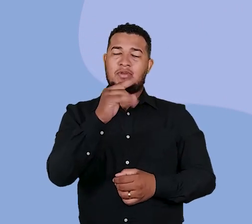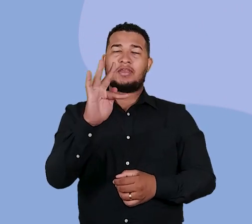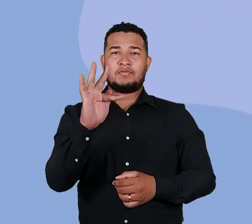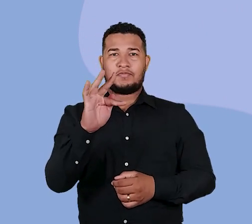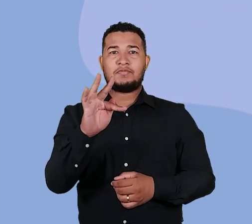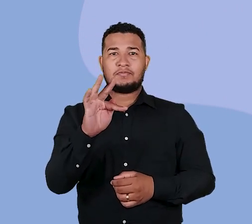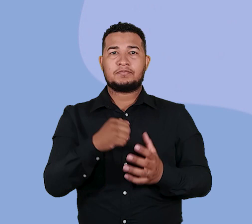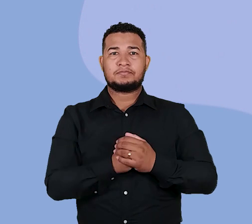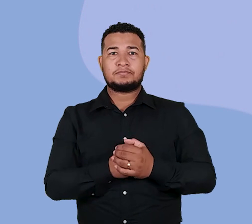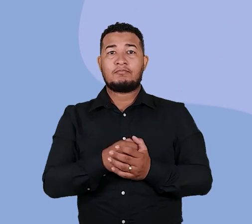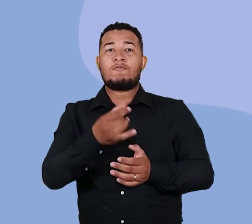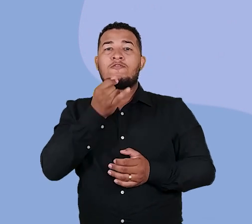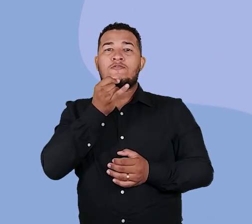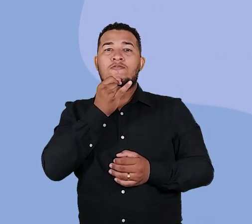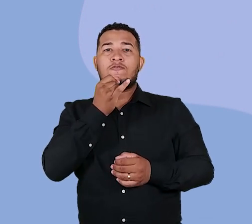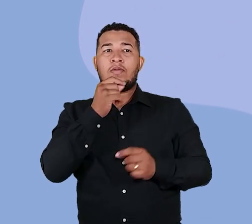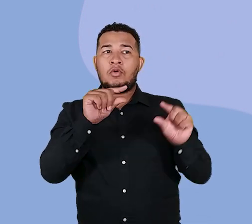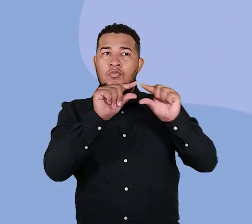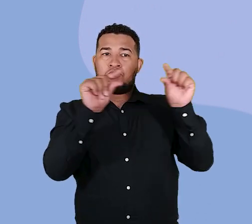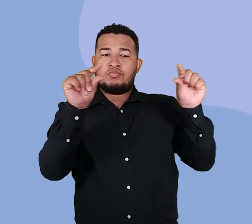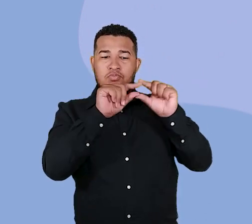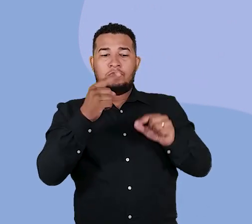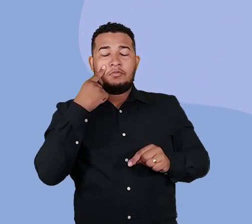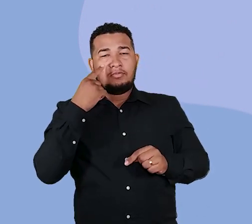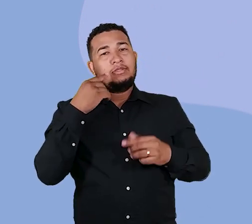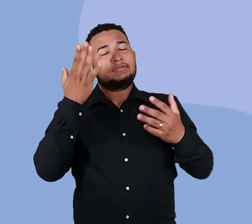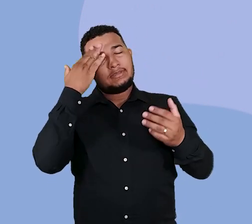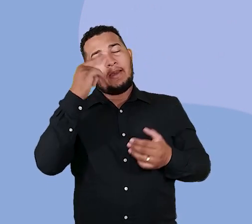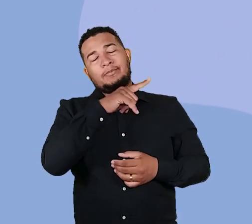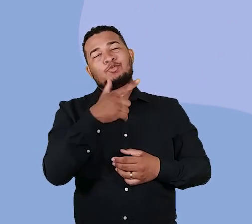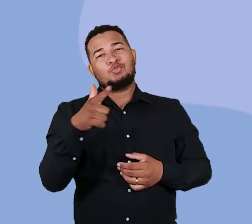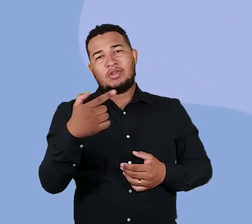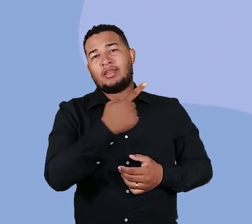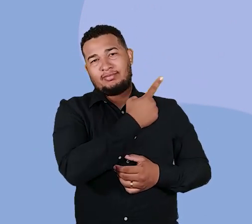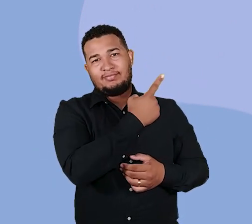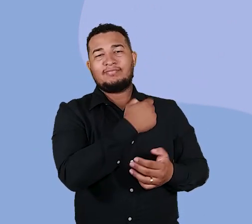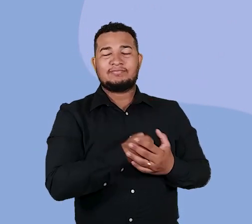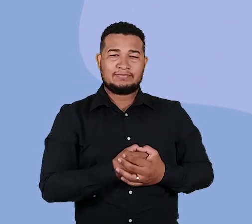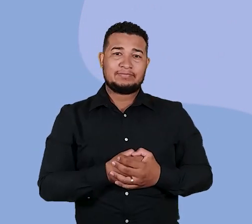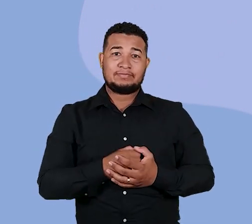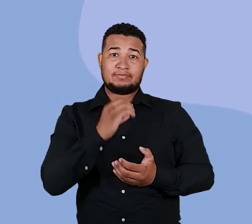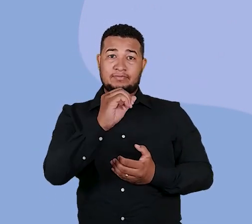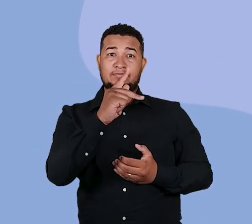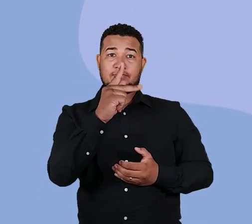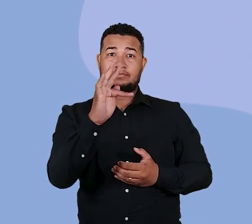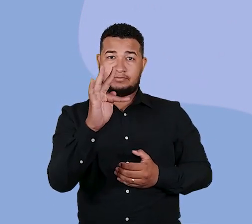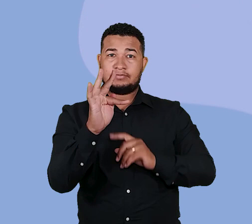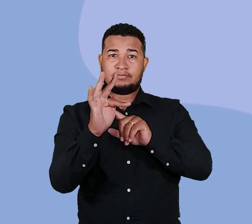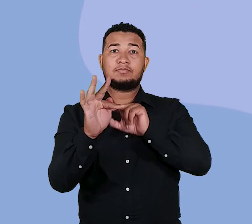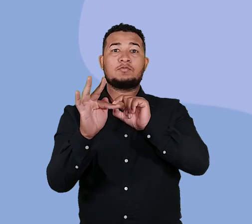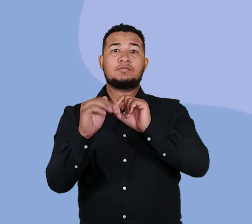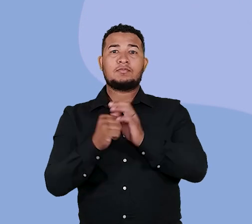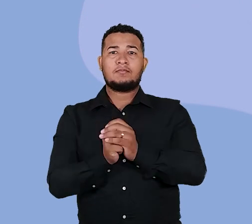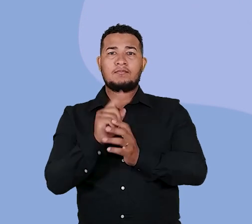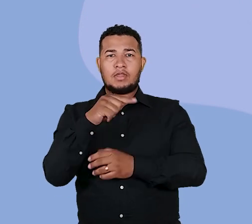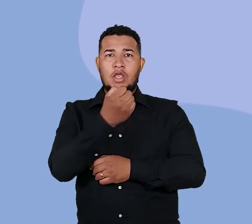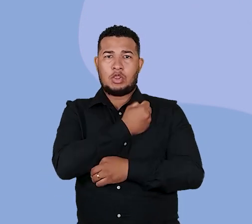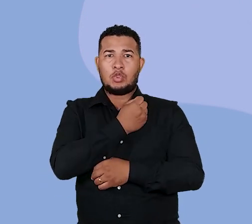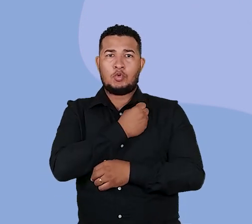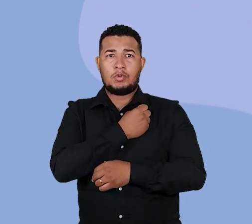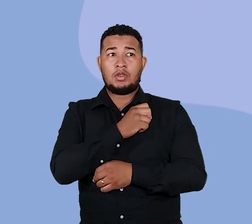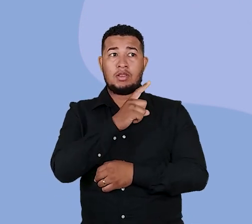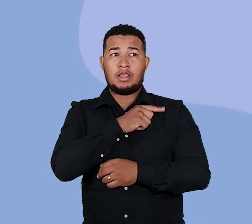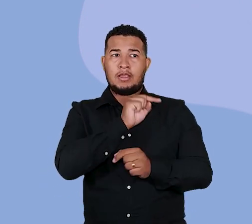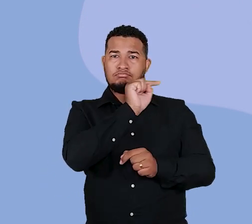CPF. Olha um exemplo de CPF, claro que esse CPF aí não existe, né? Olha um exemplo aí de CPF. É um